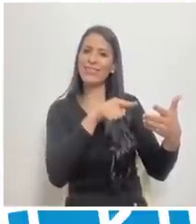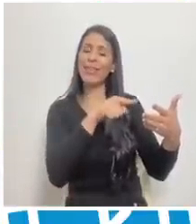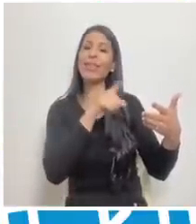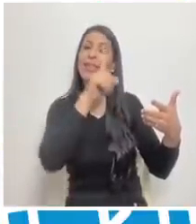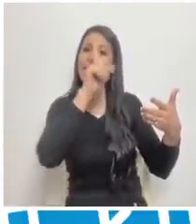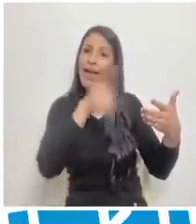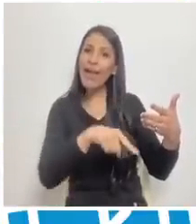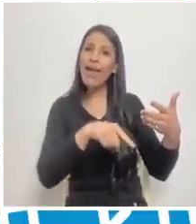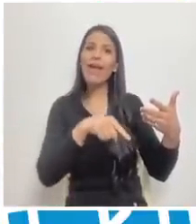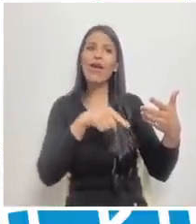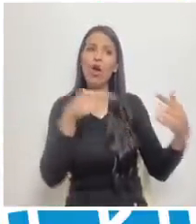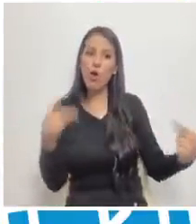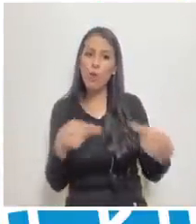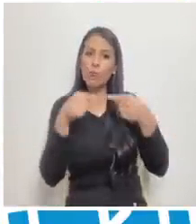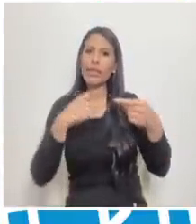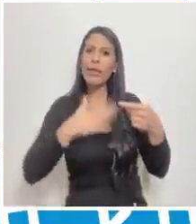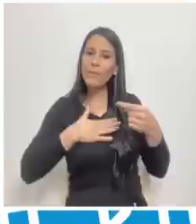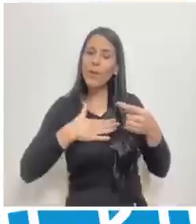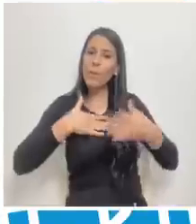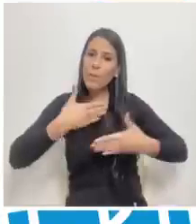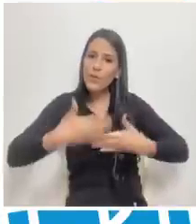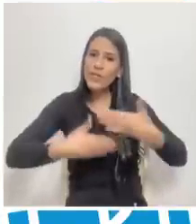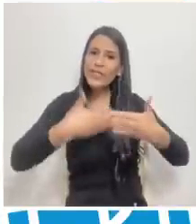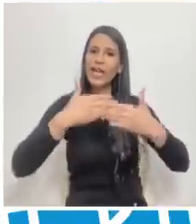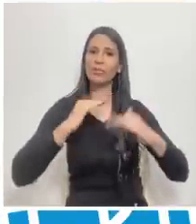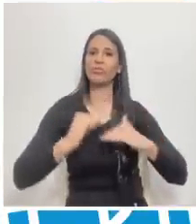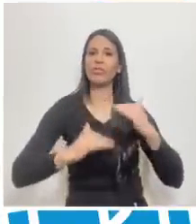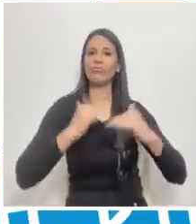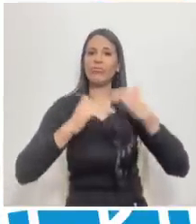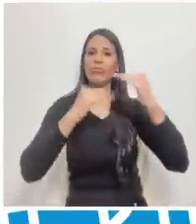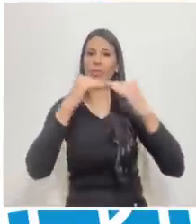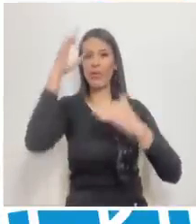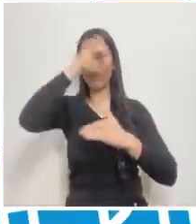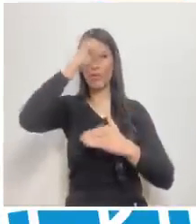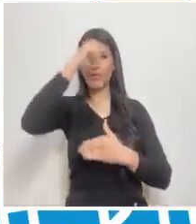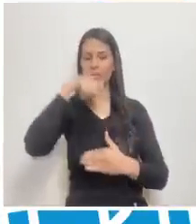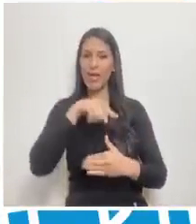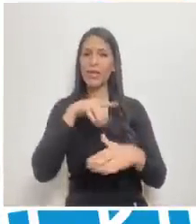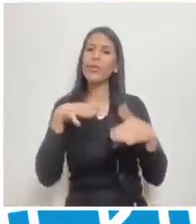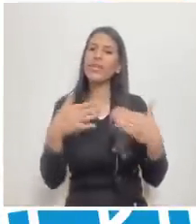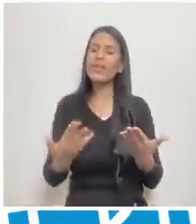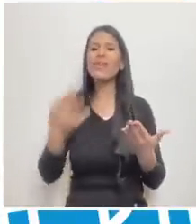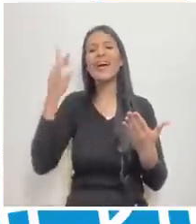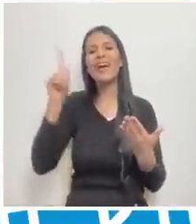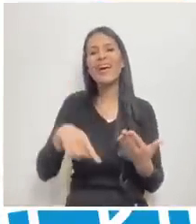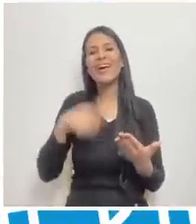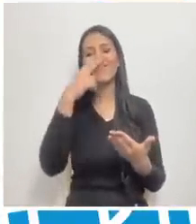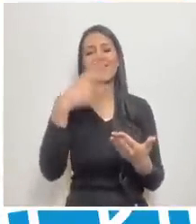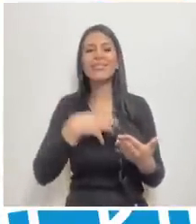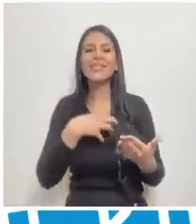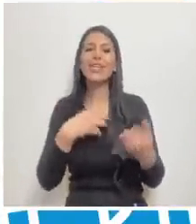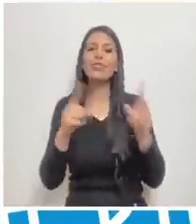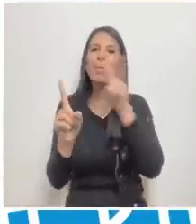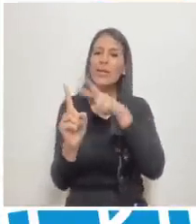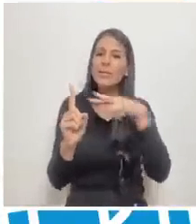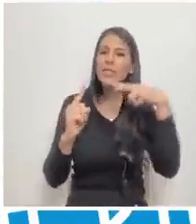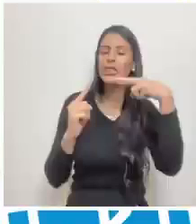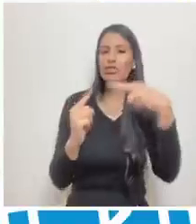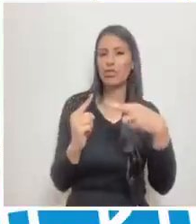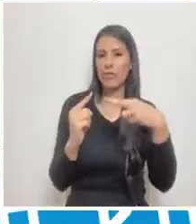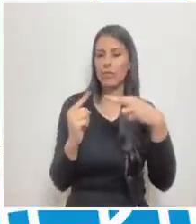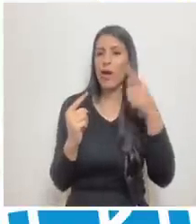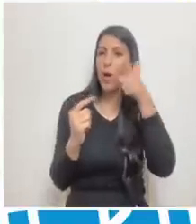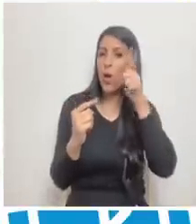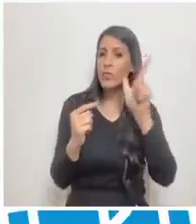desenvolvimento e aprendizagem naquela escola. Então, era muito mais nessa perspectiva de você disponibilizar para cada unidade, de fato, uma leitura